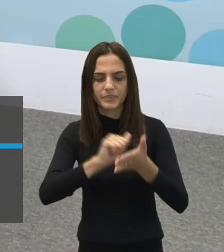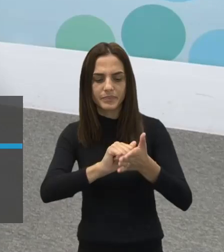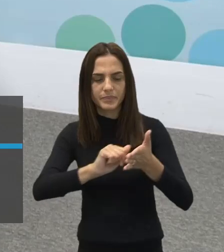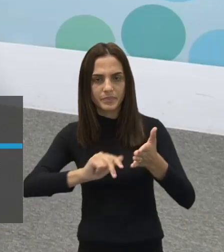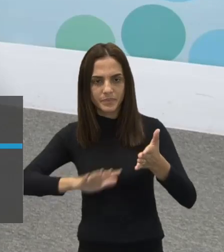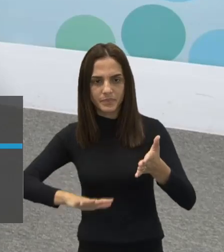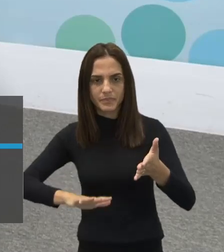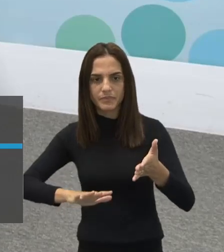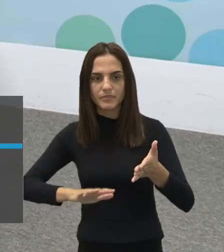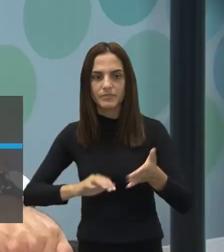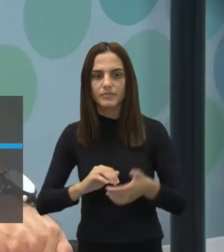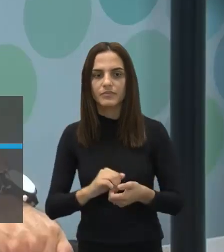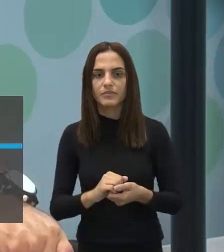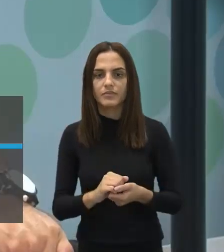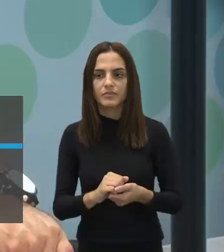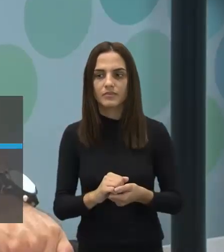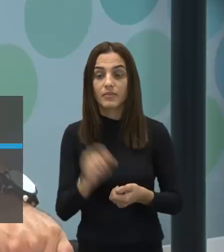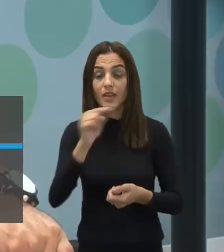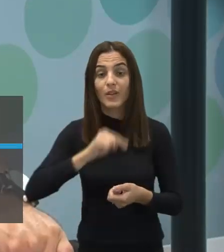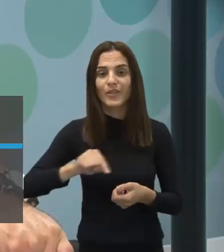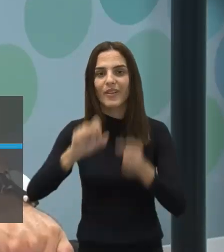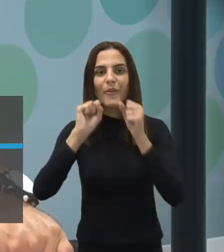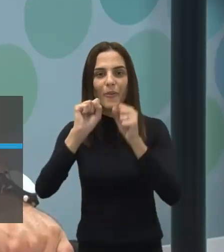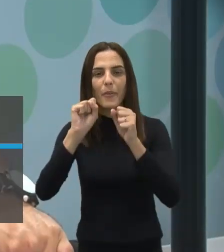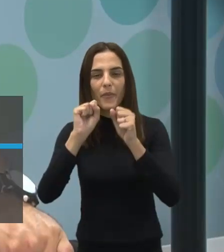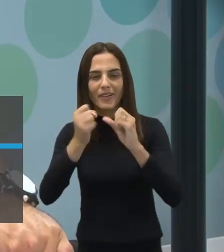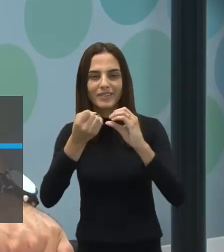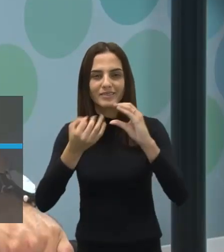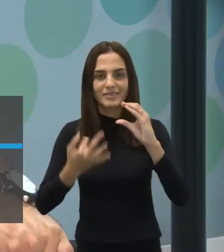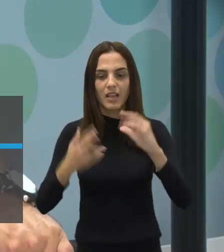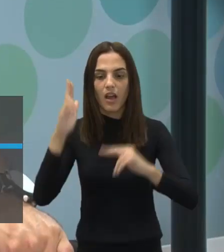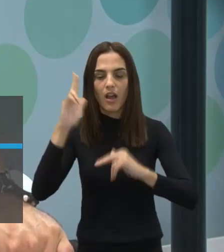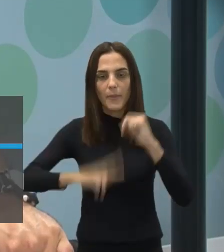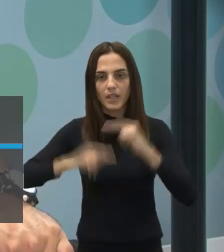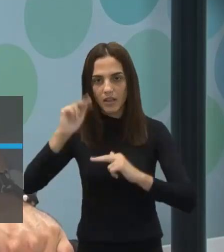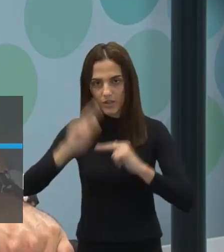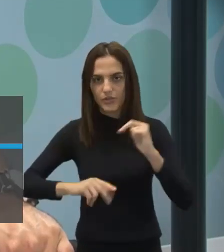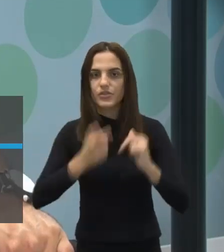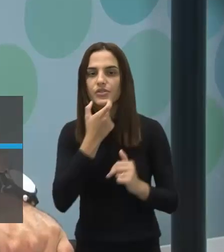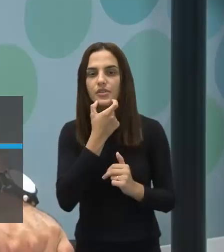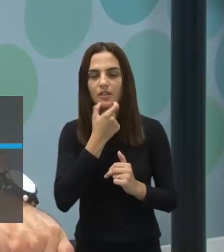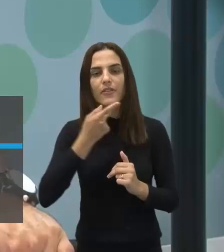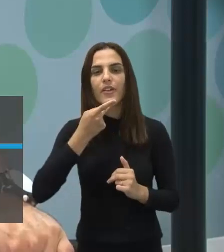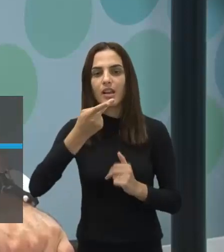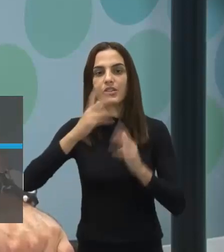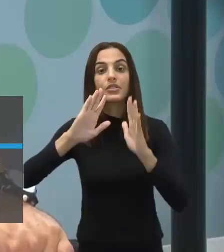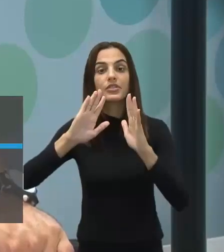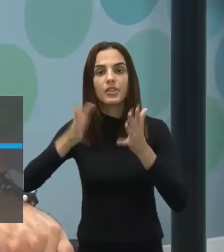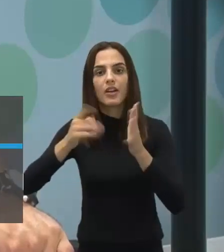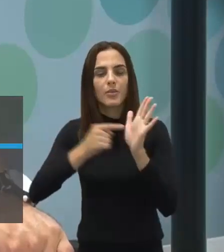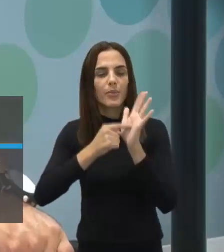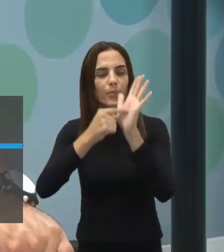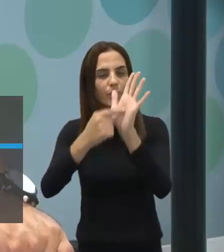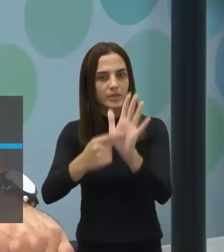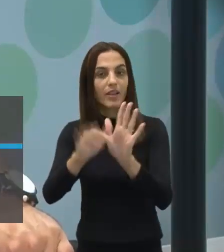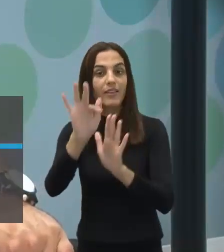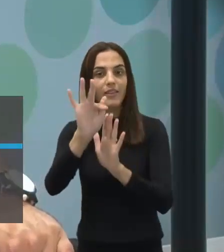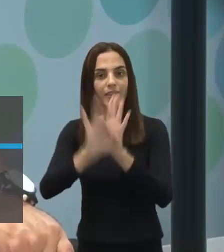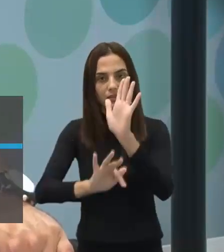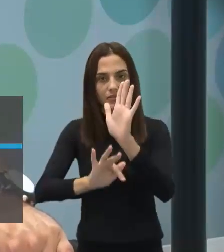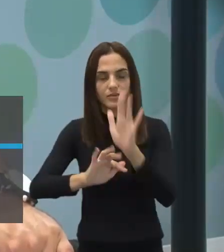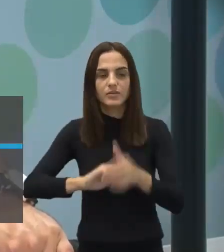atividade, a gente pode considerar essa habilidade de inglês, como eu falei, e trazer